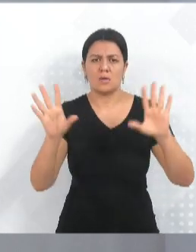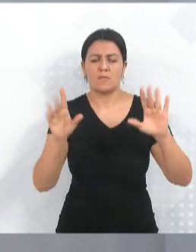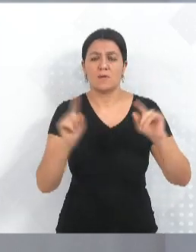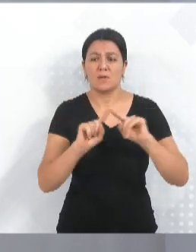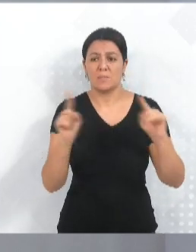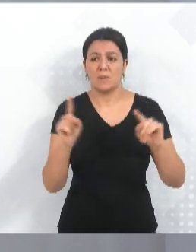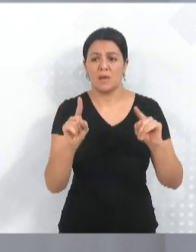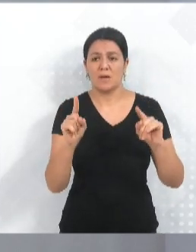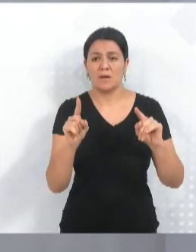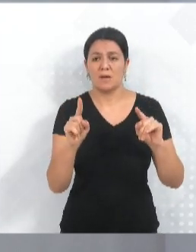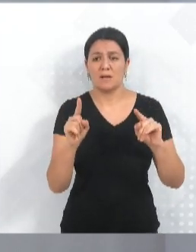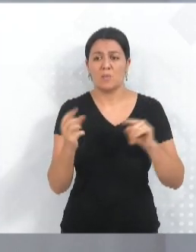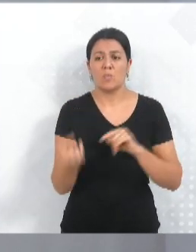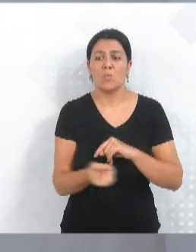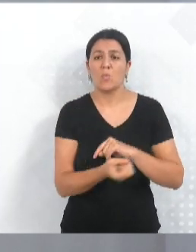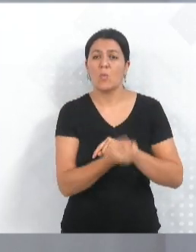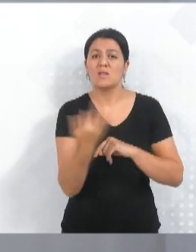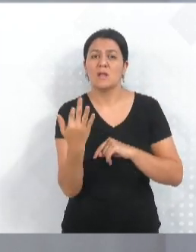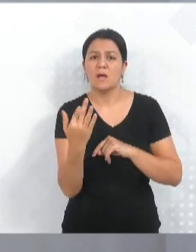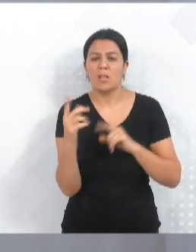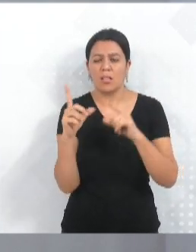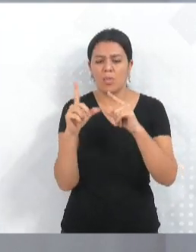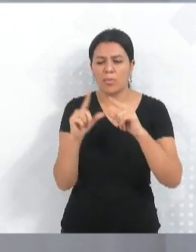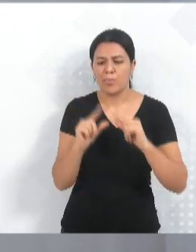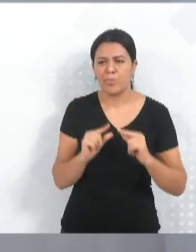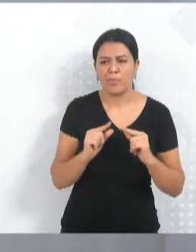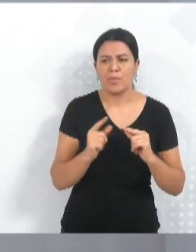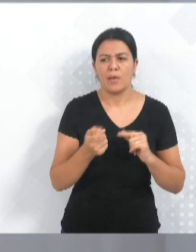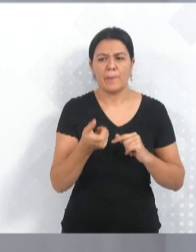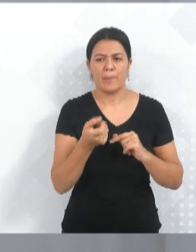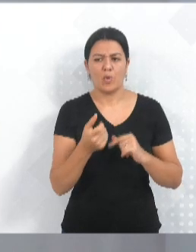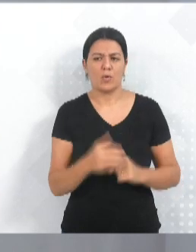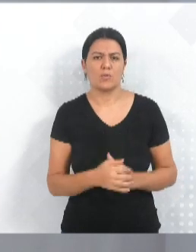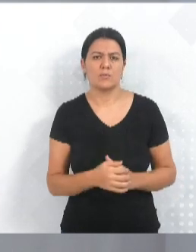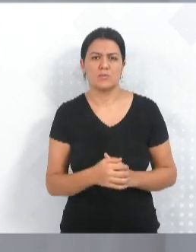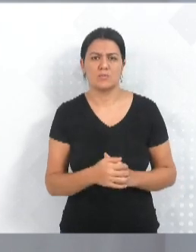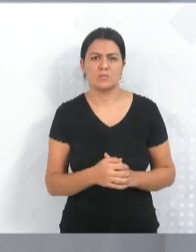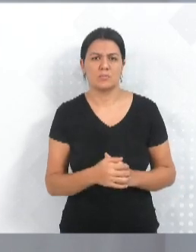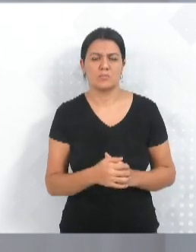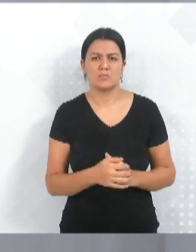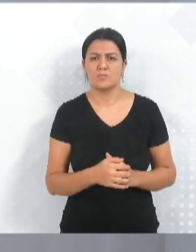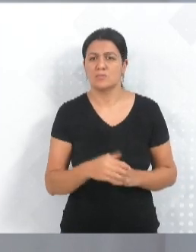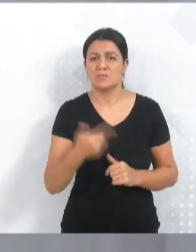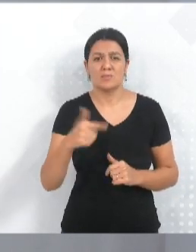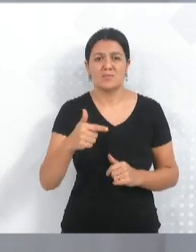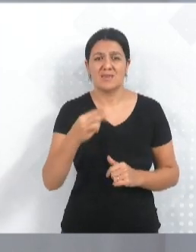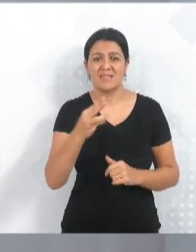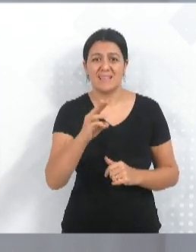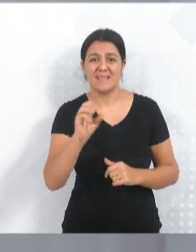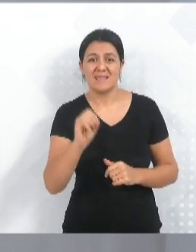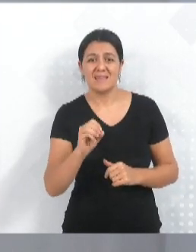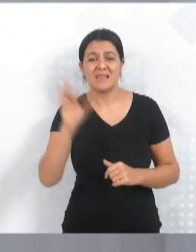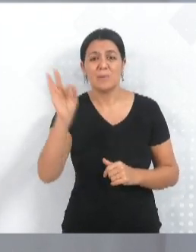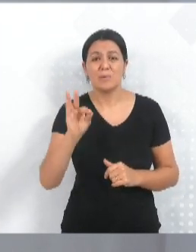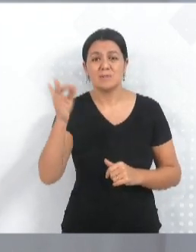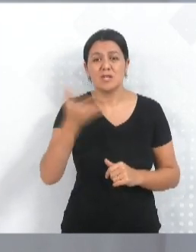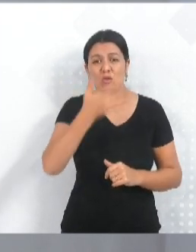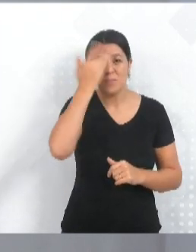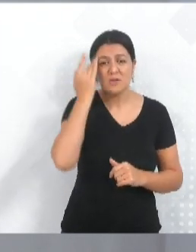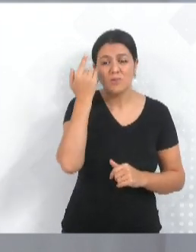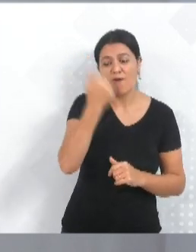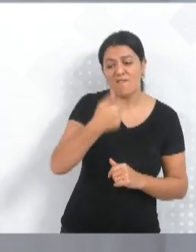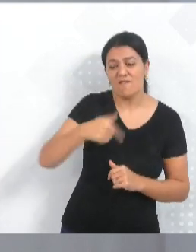cobertura vacinal ainda é muito baixa não atingimos nem 30% da população Quando a nossa meta é